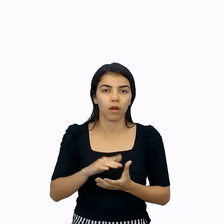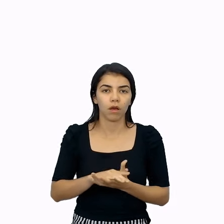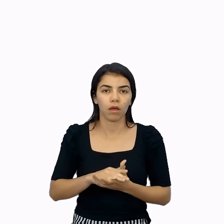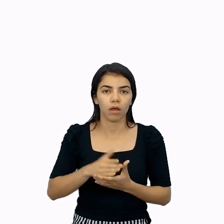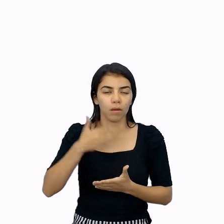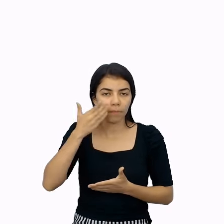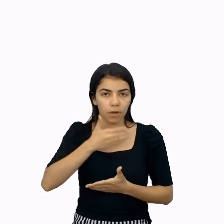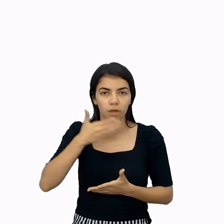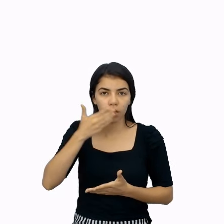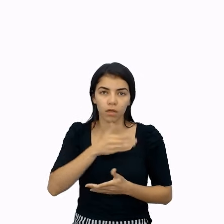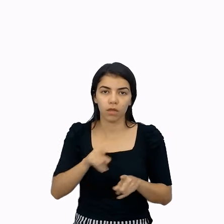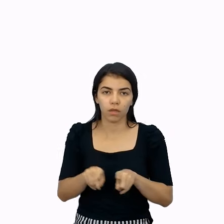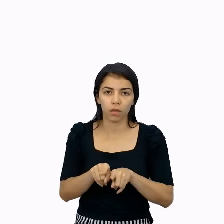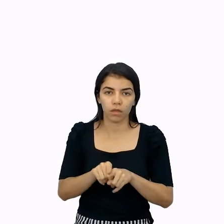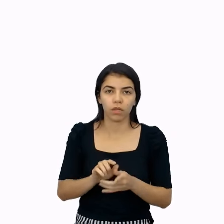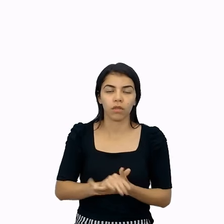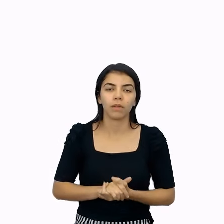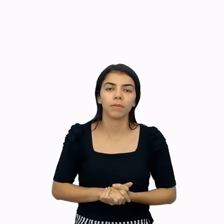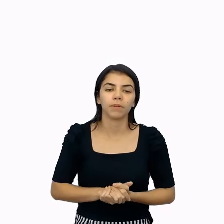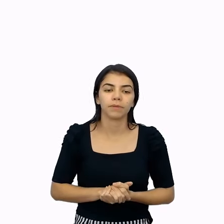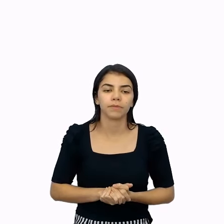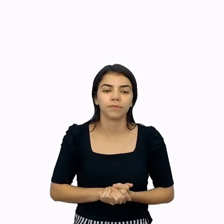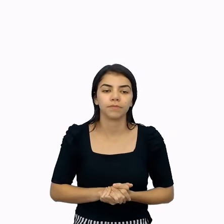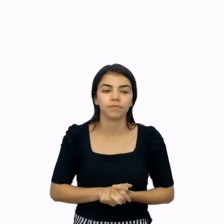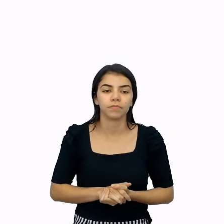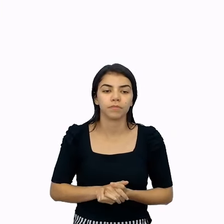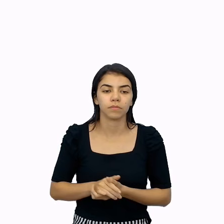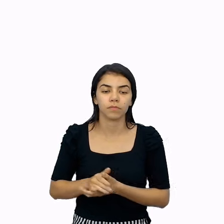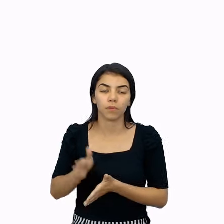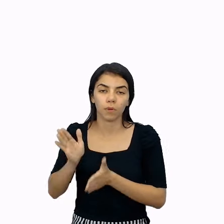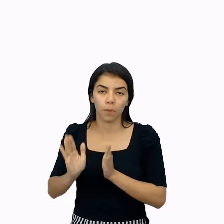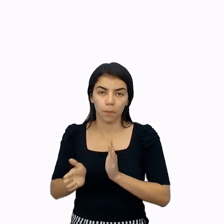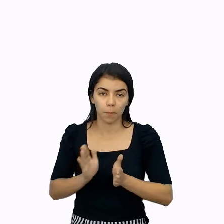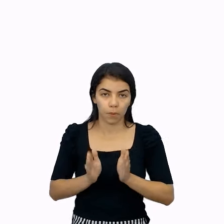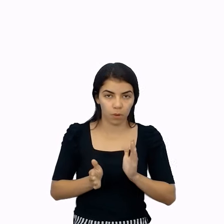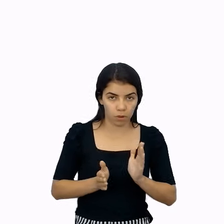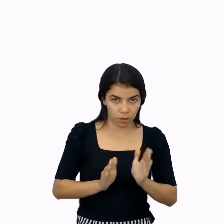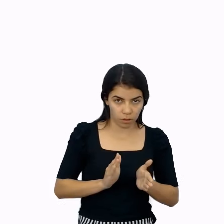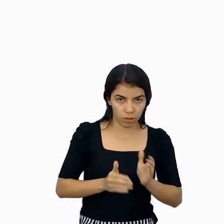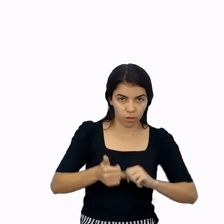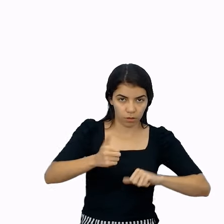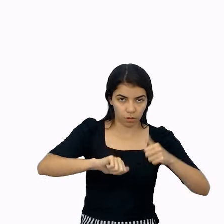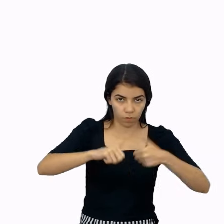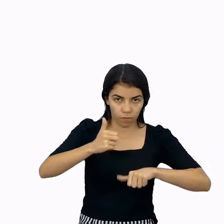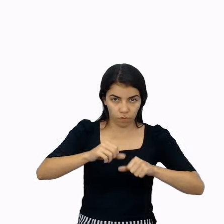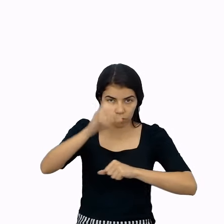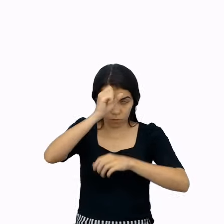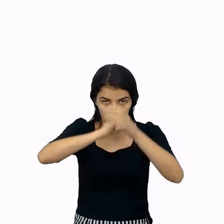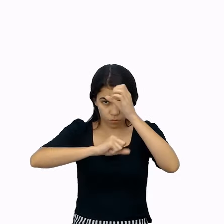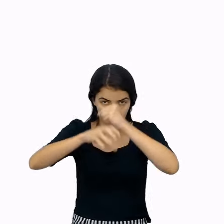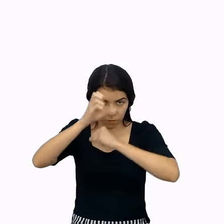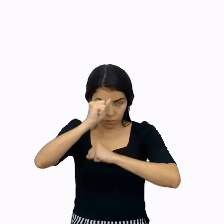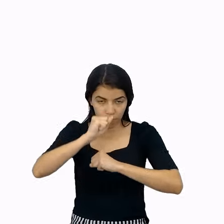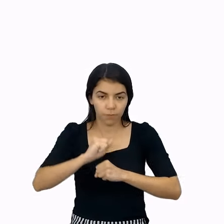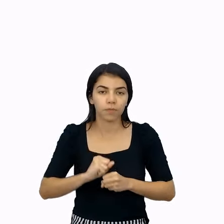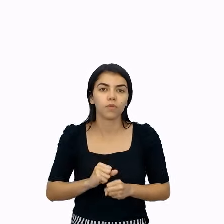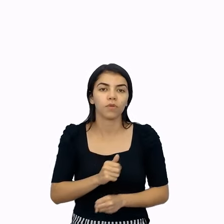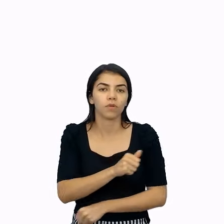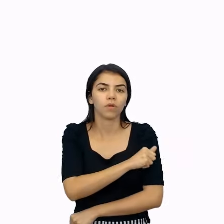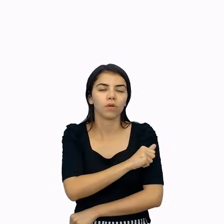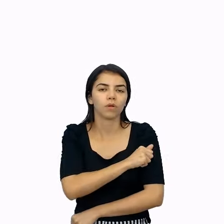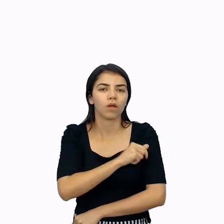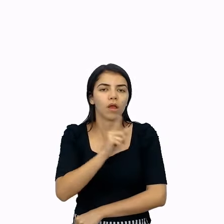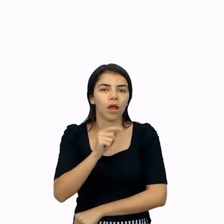discursiva. Vamos, então, agora ao processo avaliativo para a aprendizagem dos estudantes. O